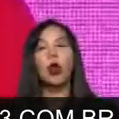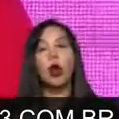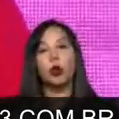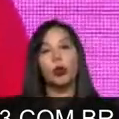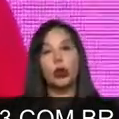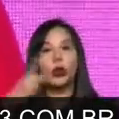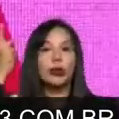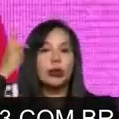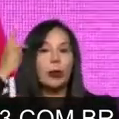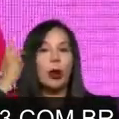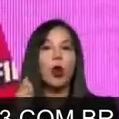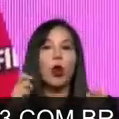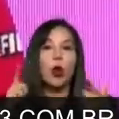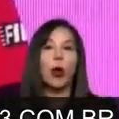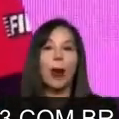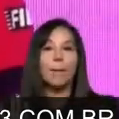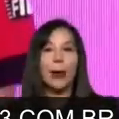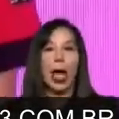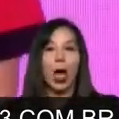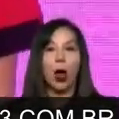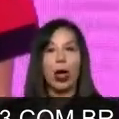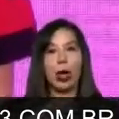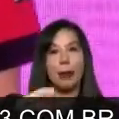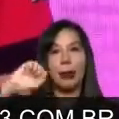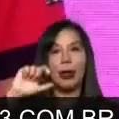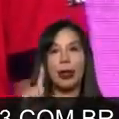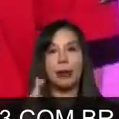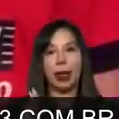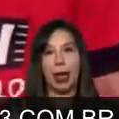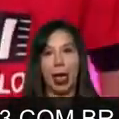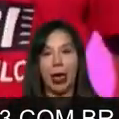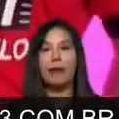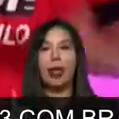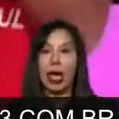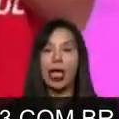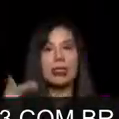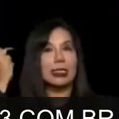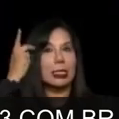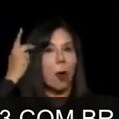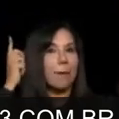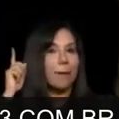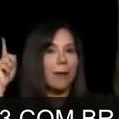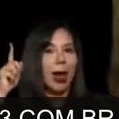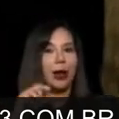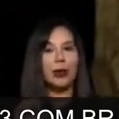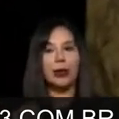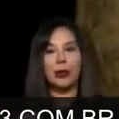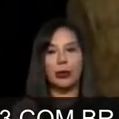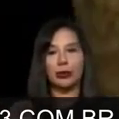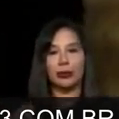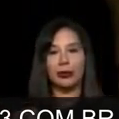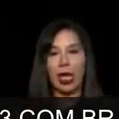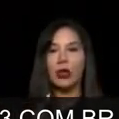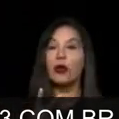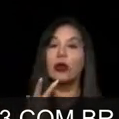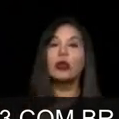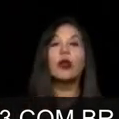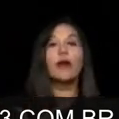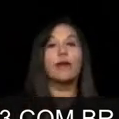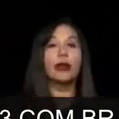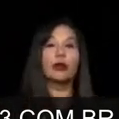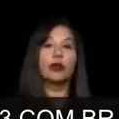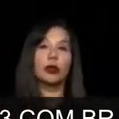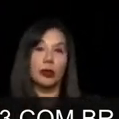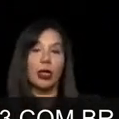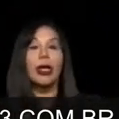paulista. E aliás, o atual campeão da LBF vem de Araraquara. É o SESI, vencedor em 2023, que